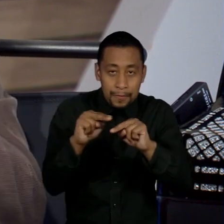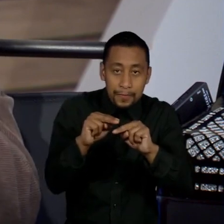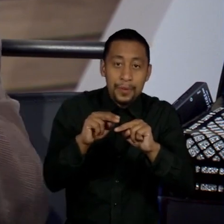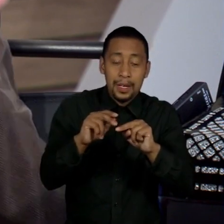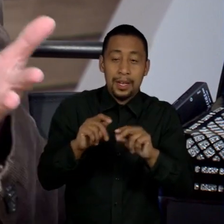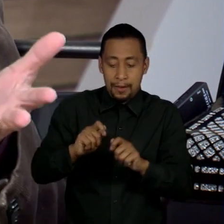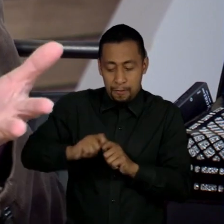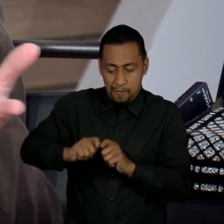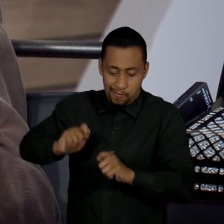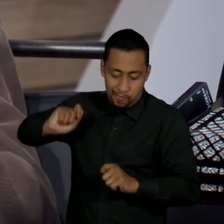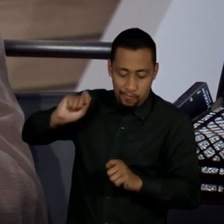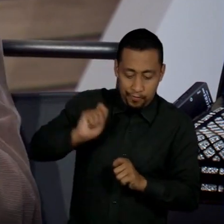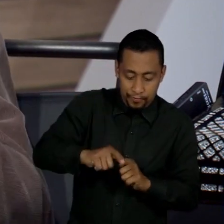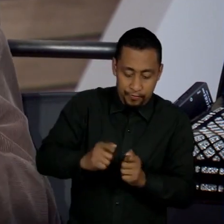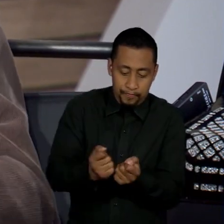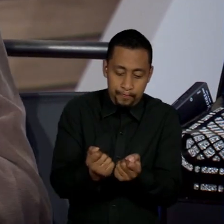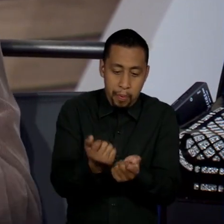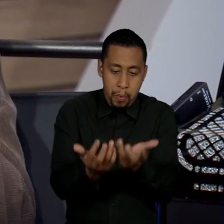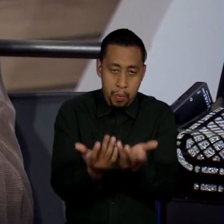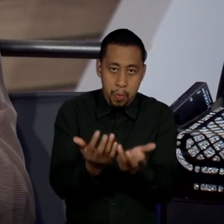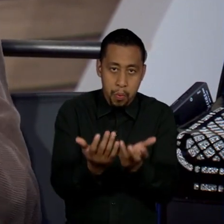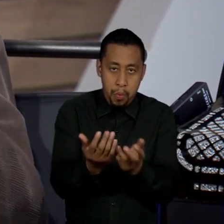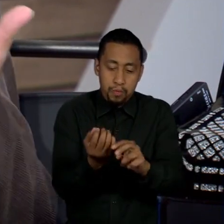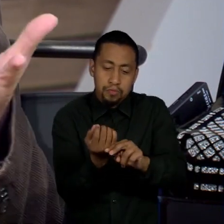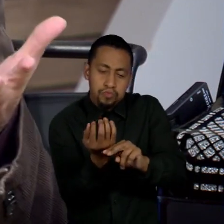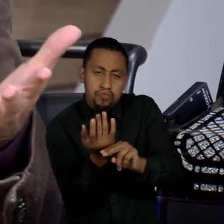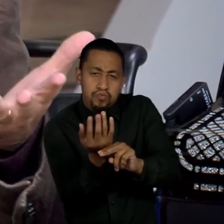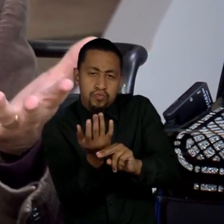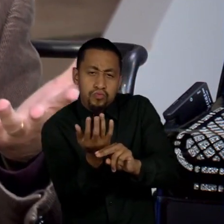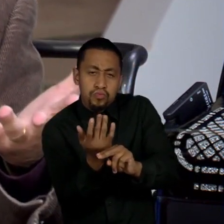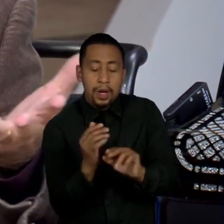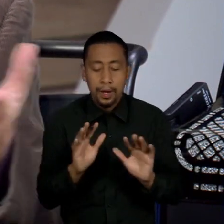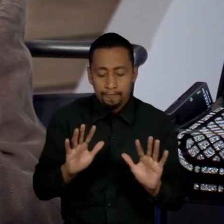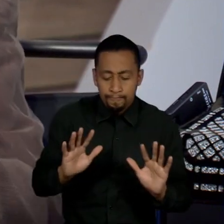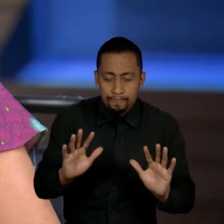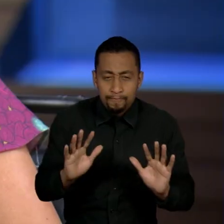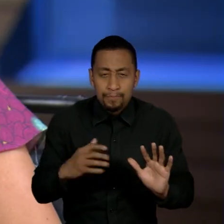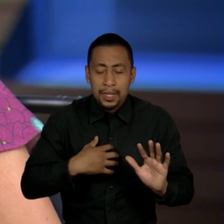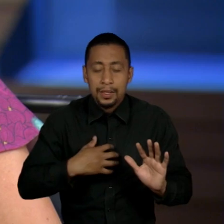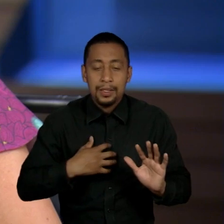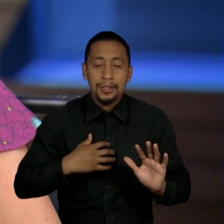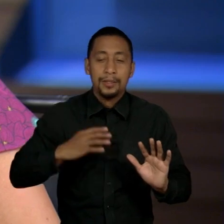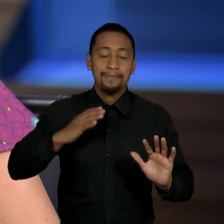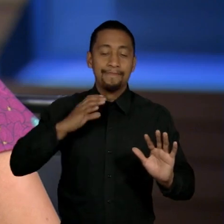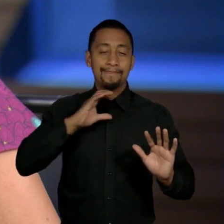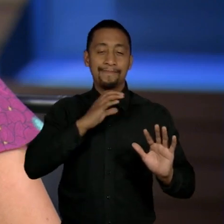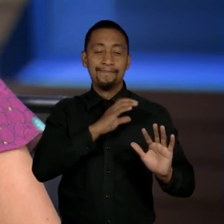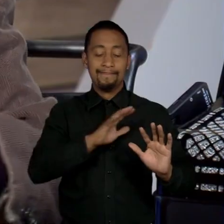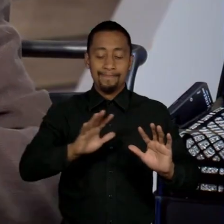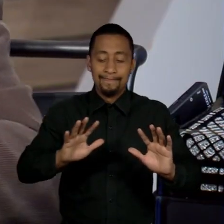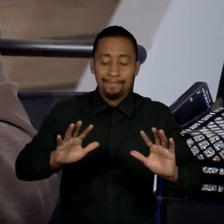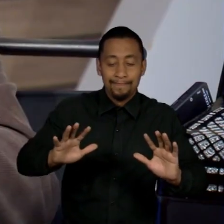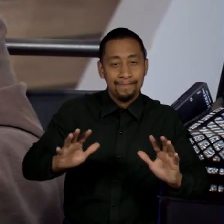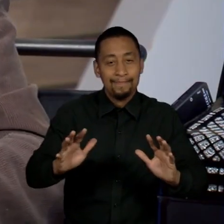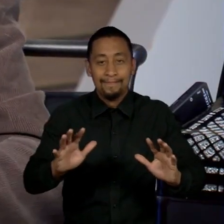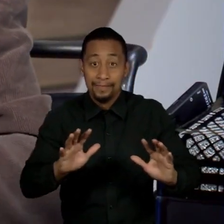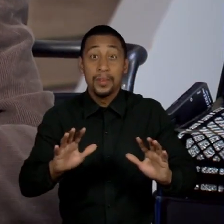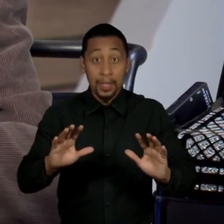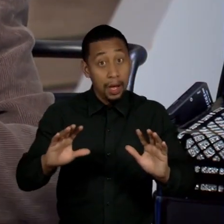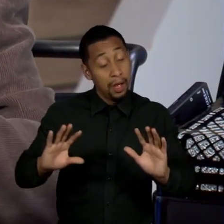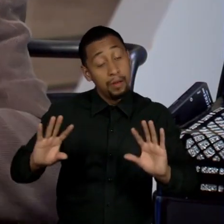Os foguedos de festas juninas, que não era ainda o forró propriamente dito, né? Uhum. Mas eram festas assim